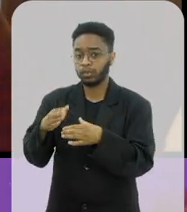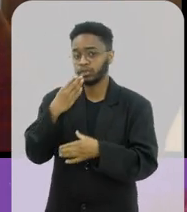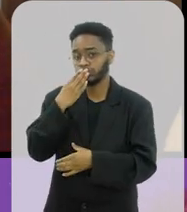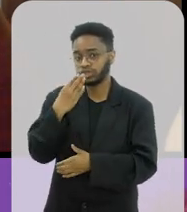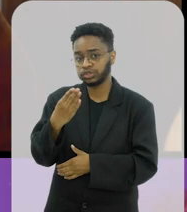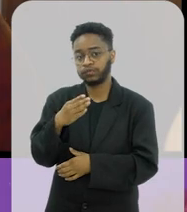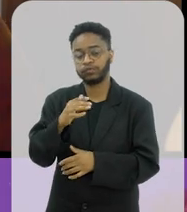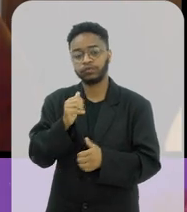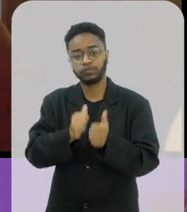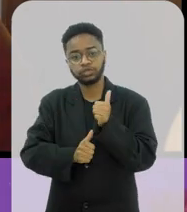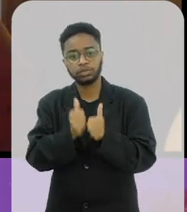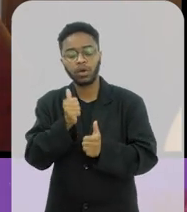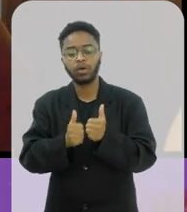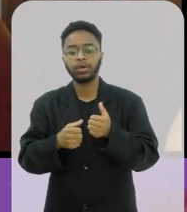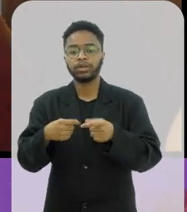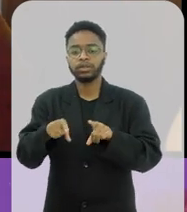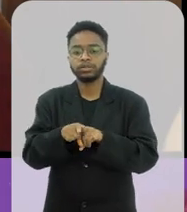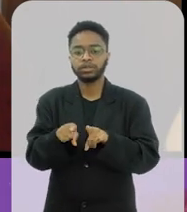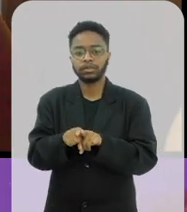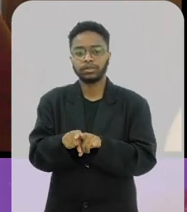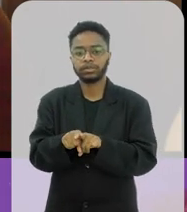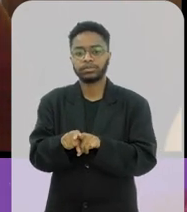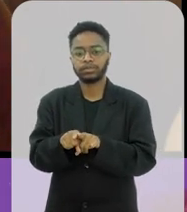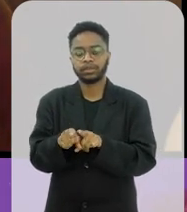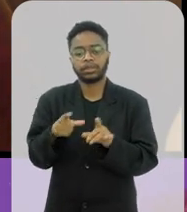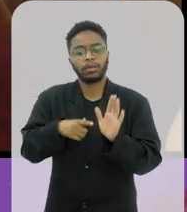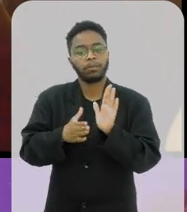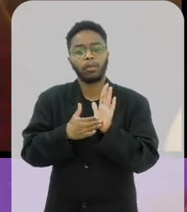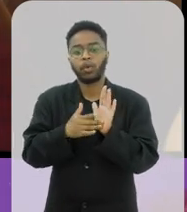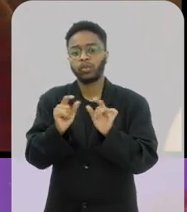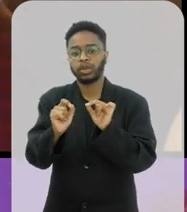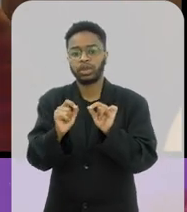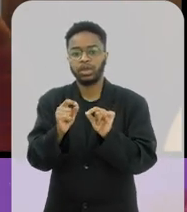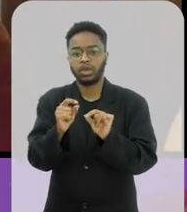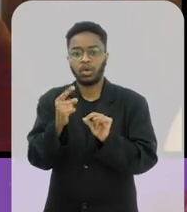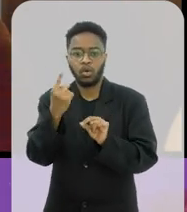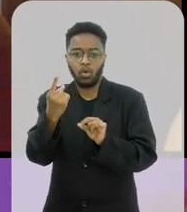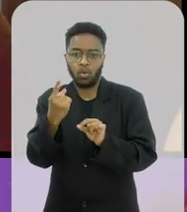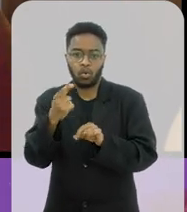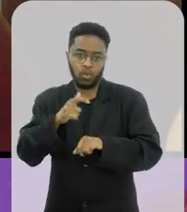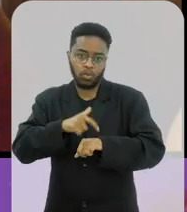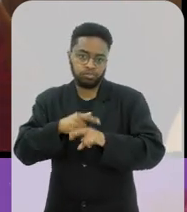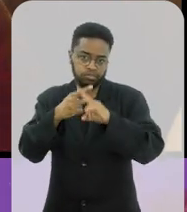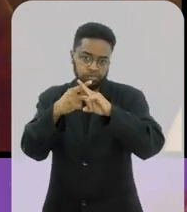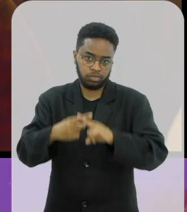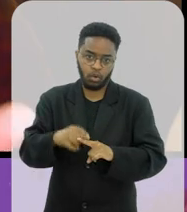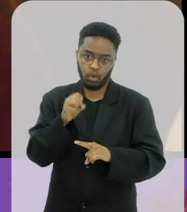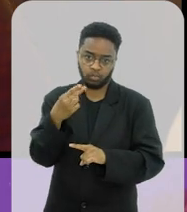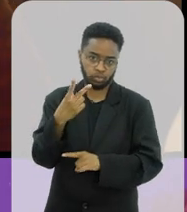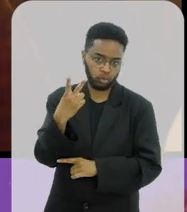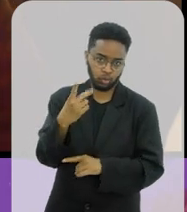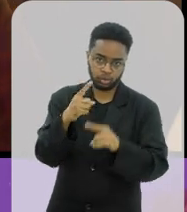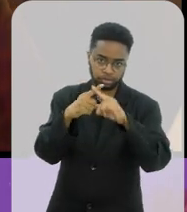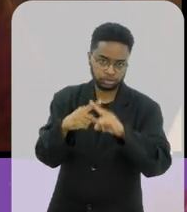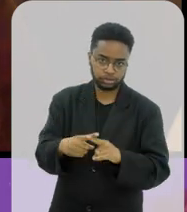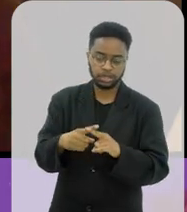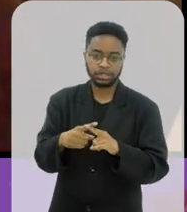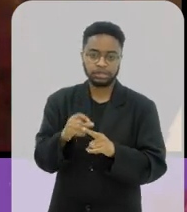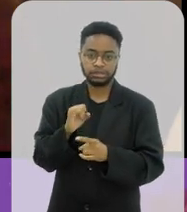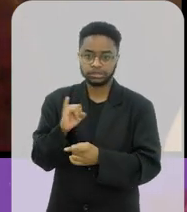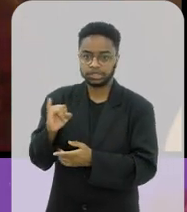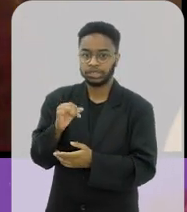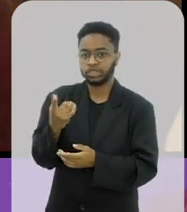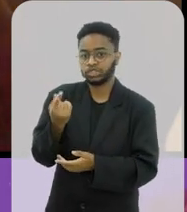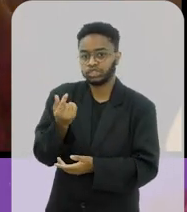se cotizando, existiram clubes que propuseram que uma rodada ou duas rodadas daquilo que fosse arrecadado com